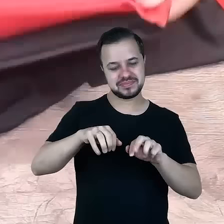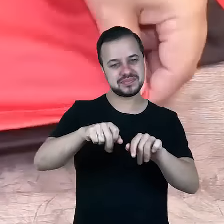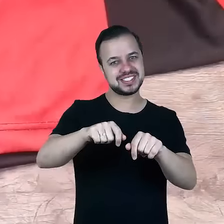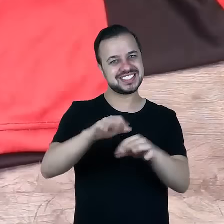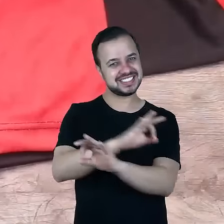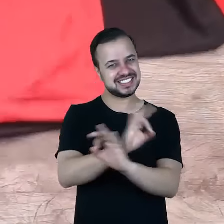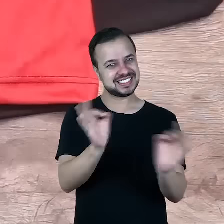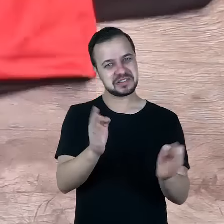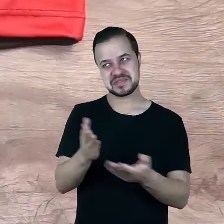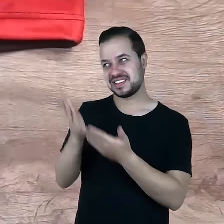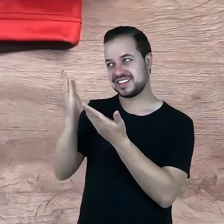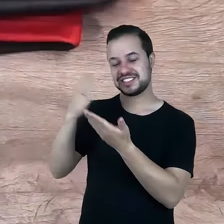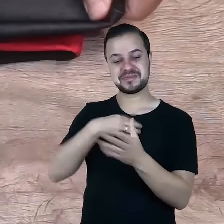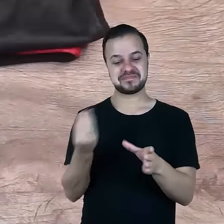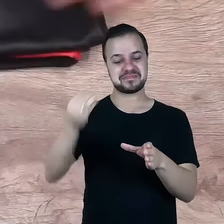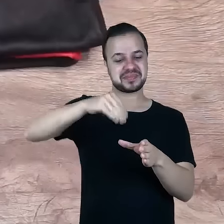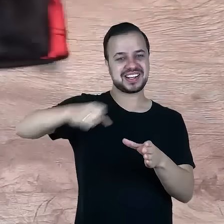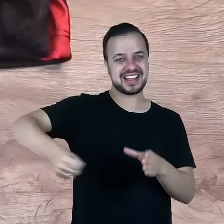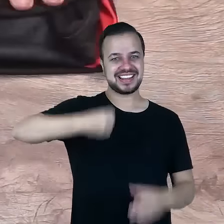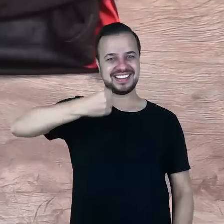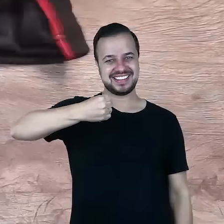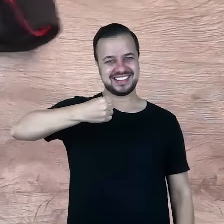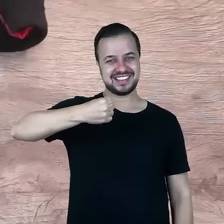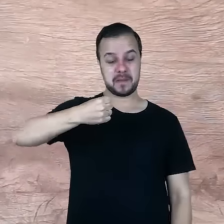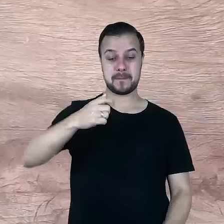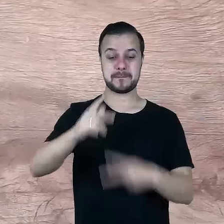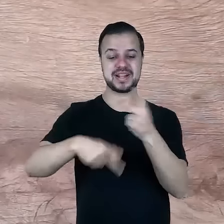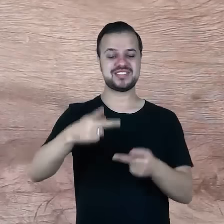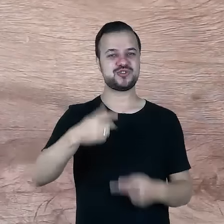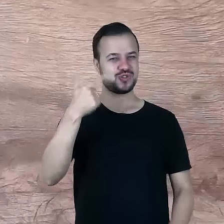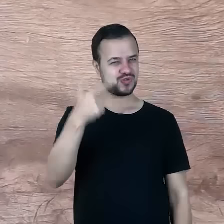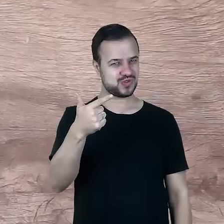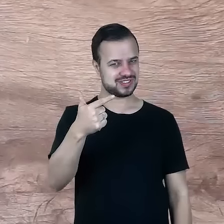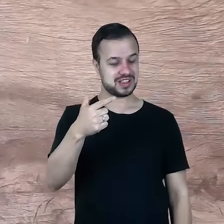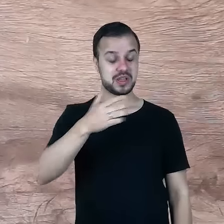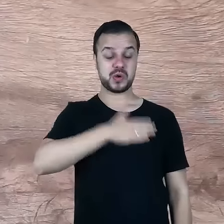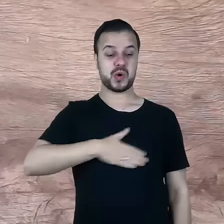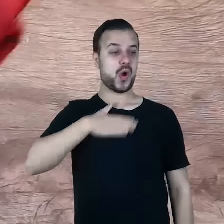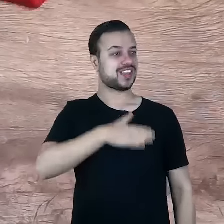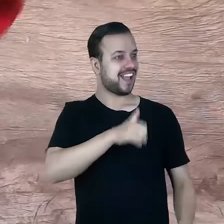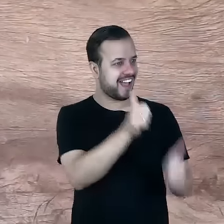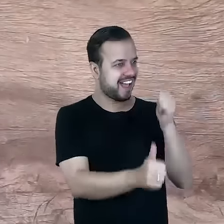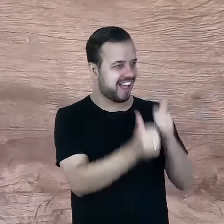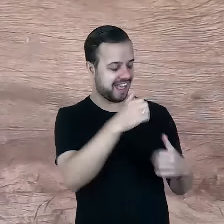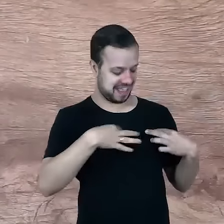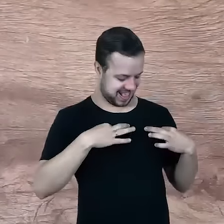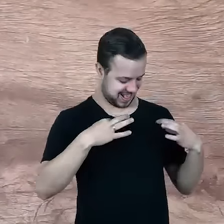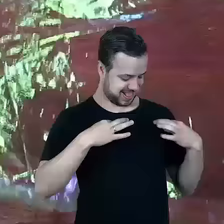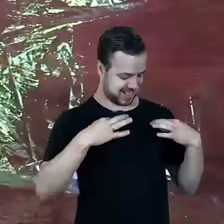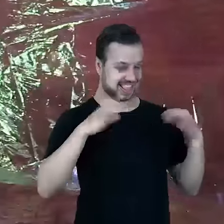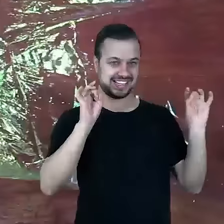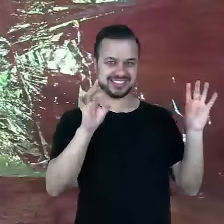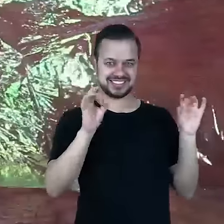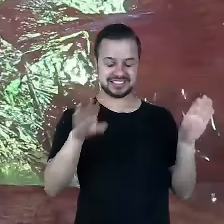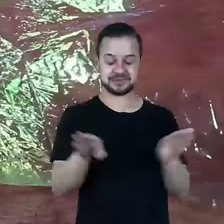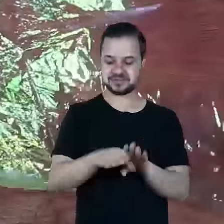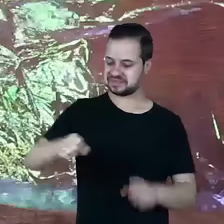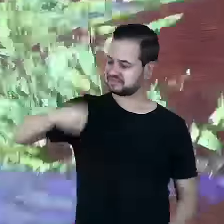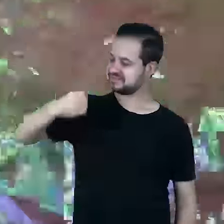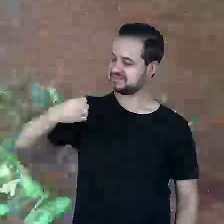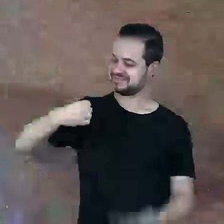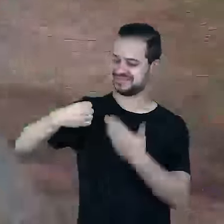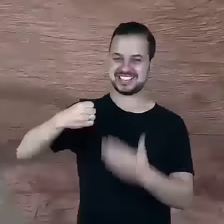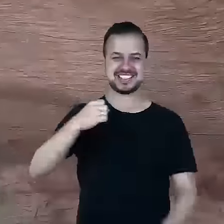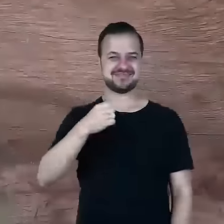dobradura simples e vai colocar dentro da caneca. Assim você tem um presente duplo. Ele vai curtir o time dele com a camisa especial e com a caneca